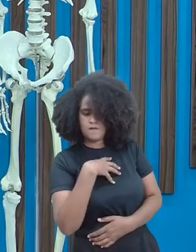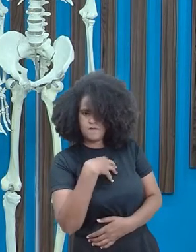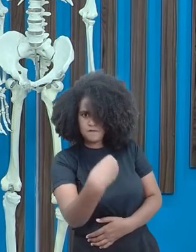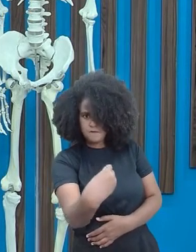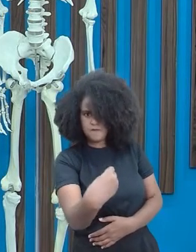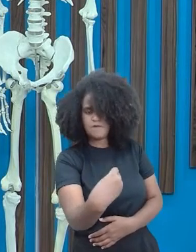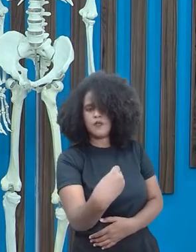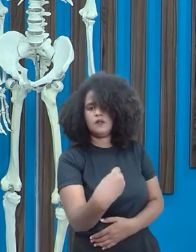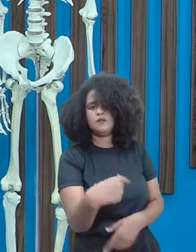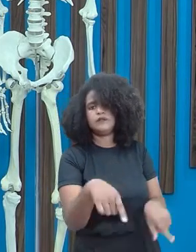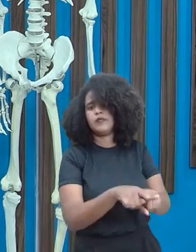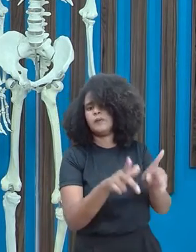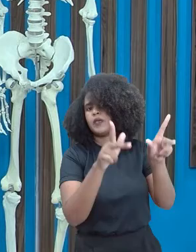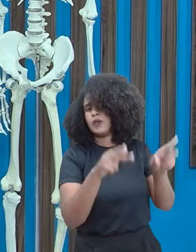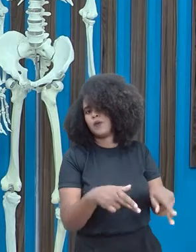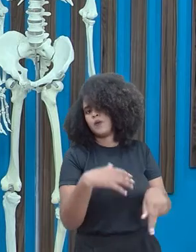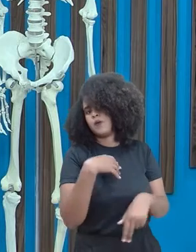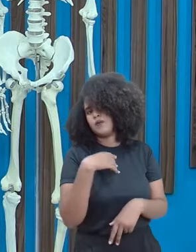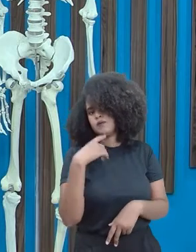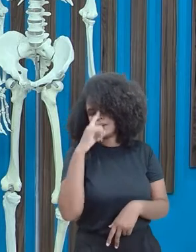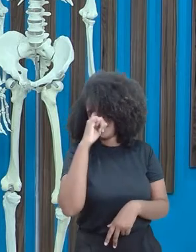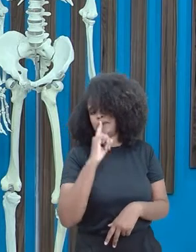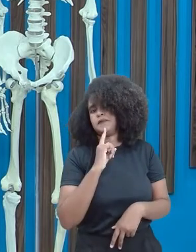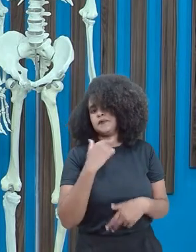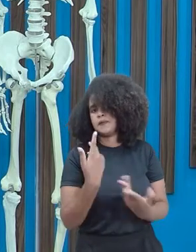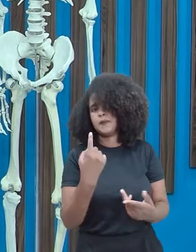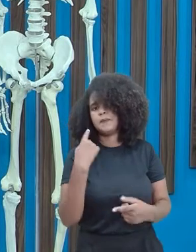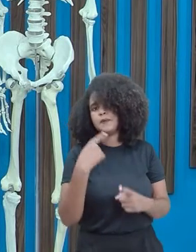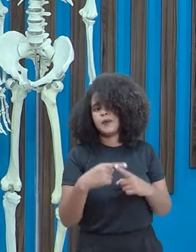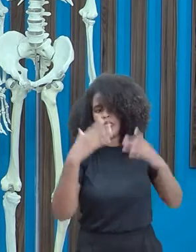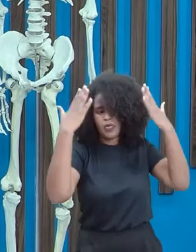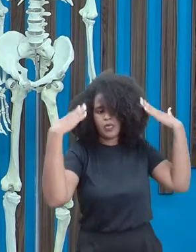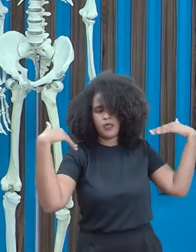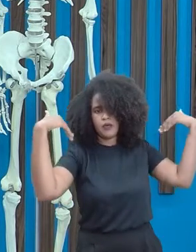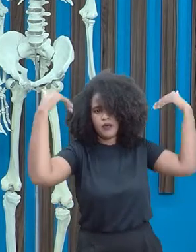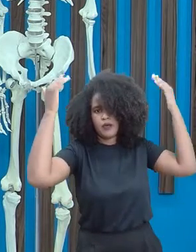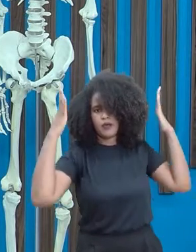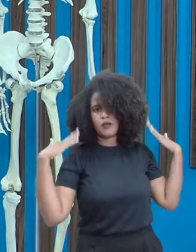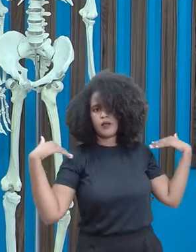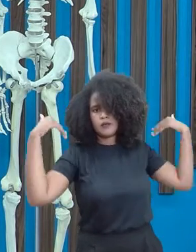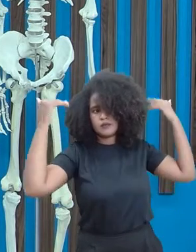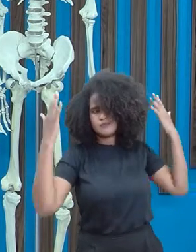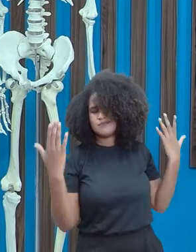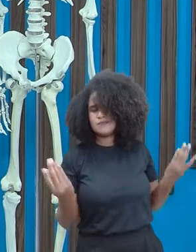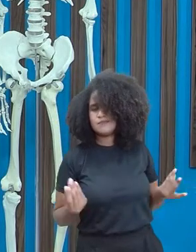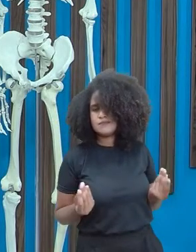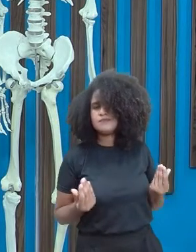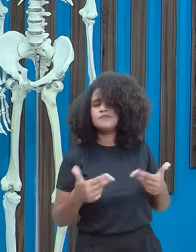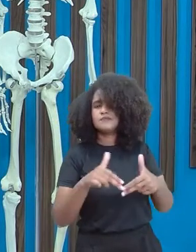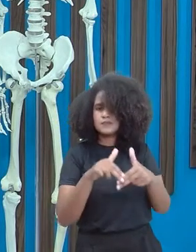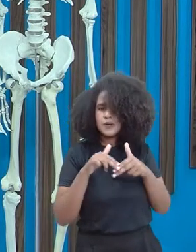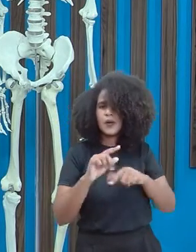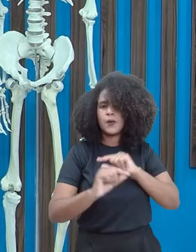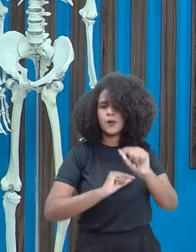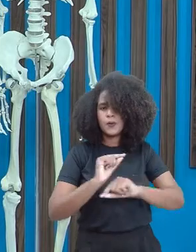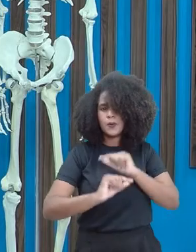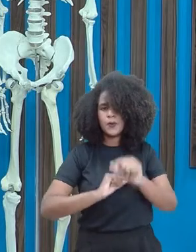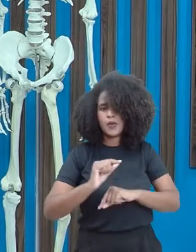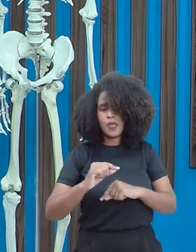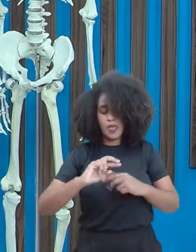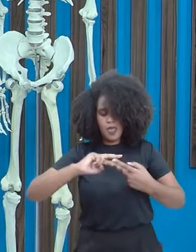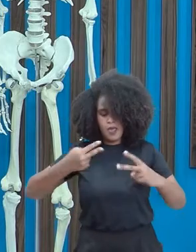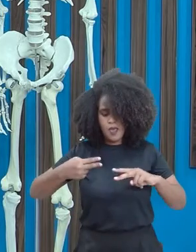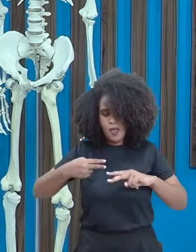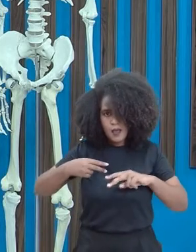aí, iam nascer todos de cabelos loiros. Porque ele diz que ocorre a lei da transmissão